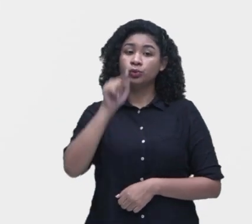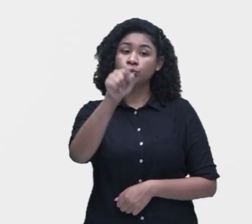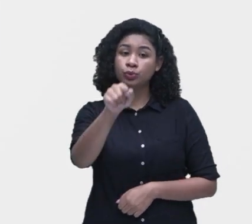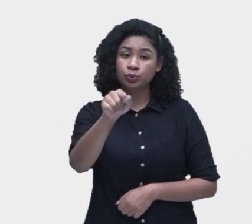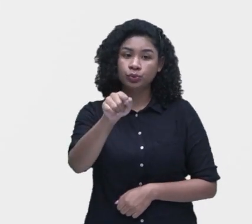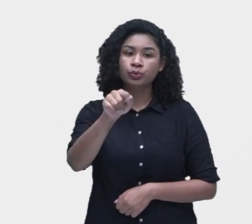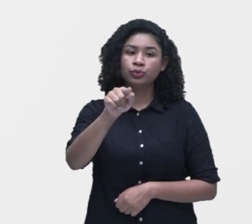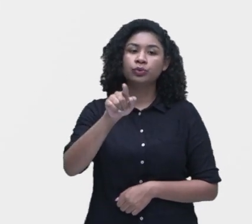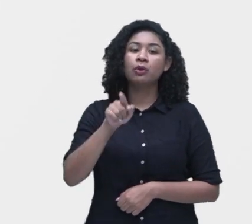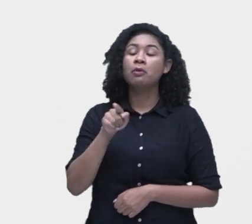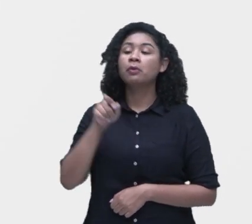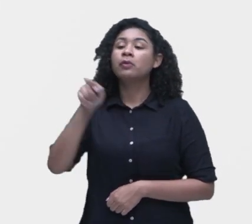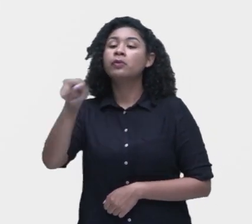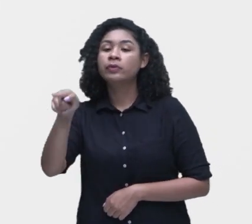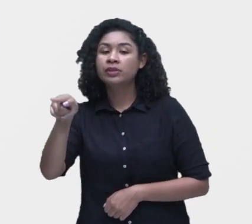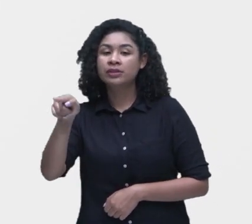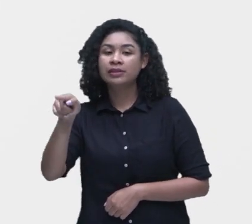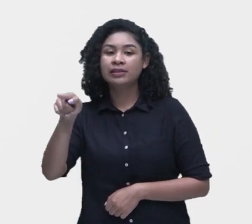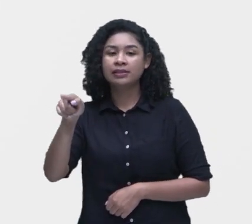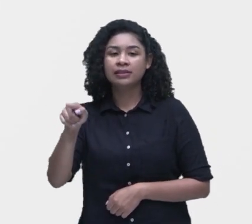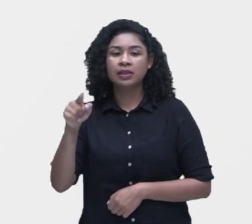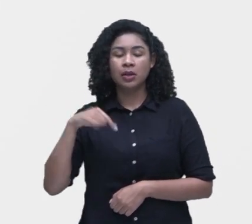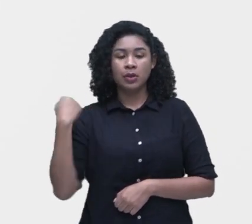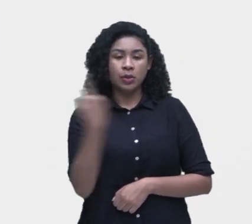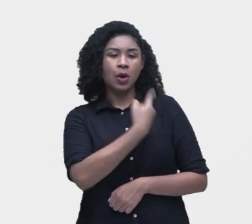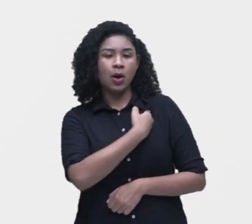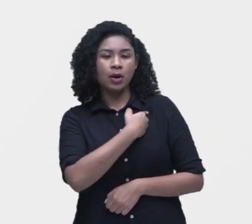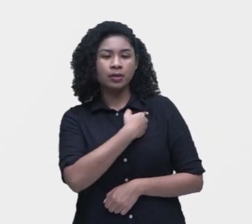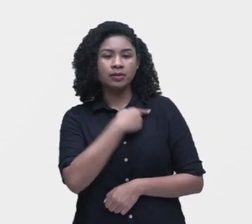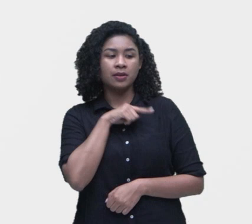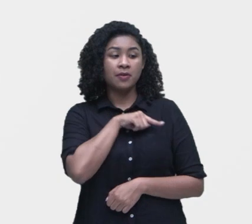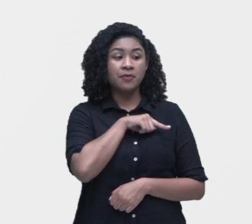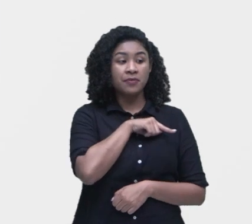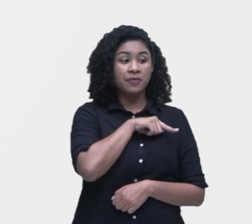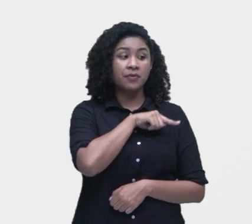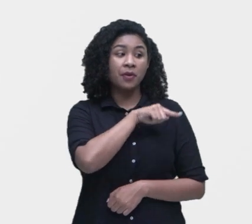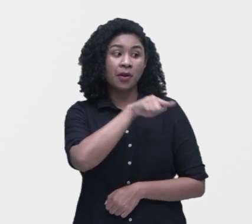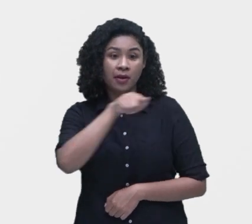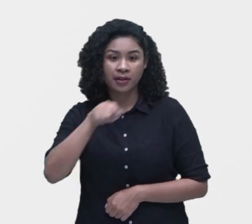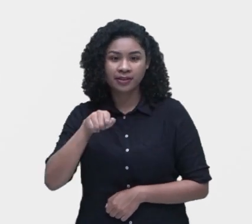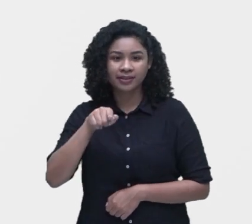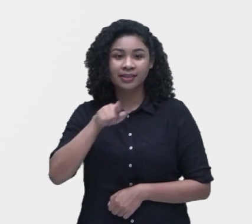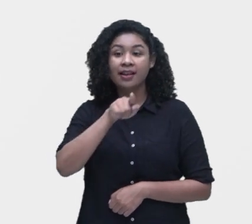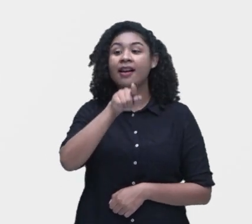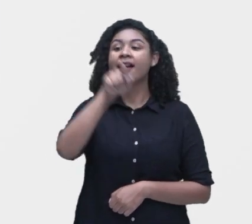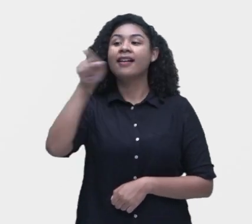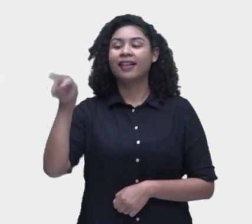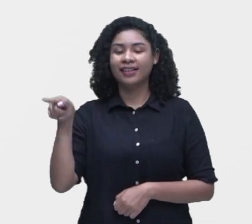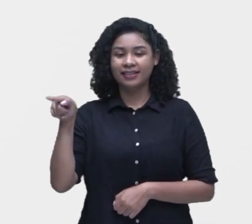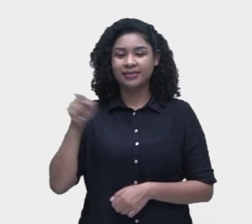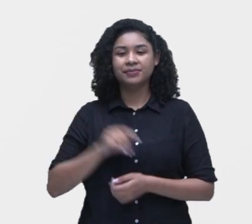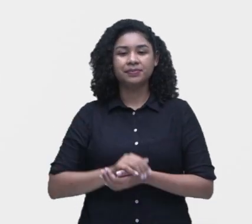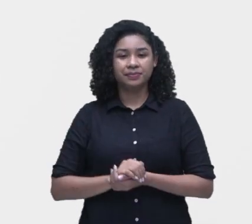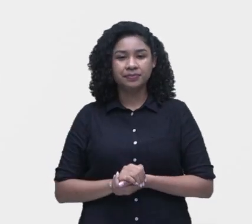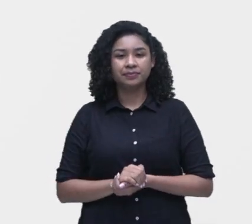vós, vocês. Né? Canta tu, o afirmativo, né? Cante você.